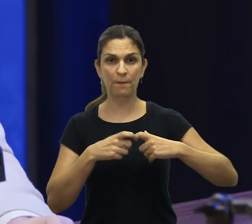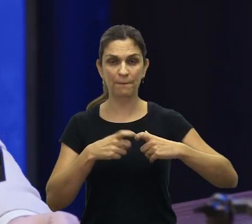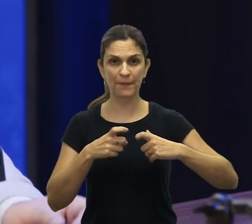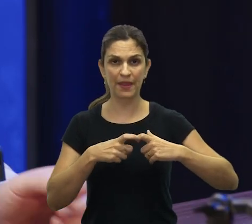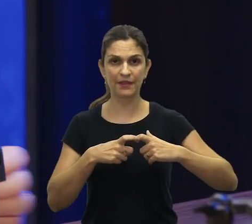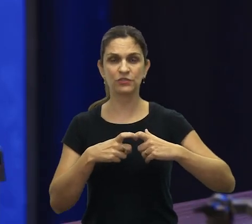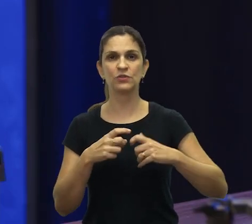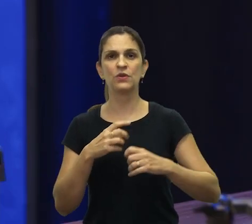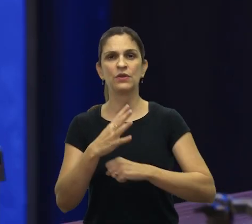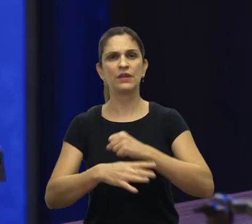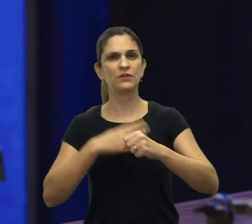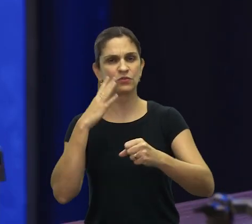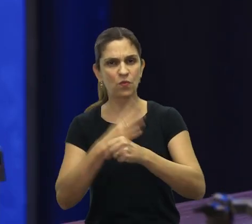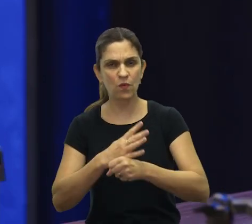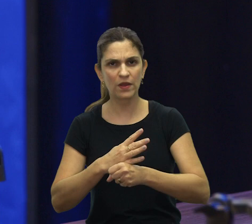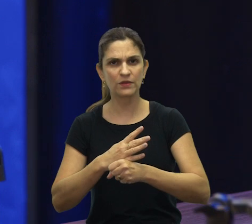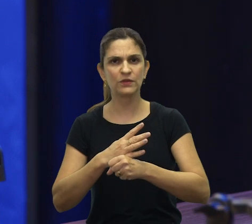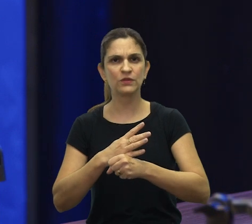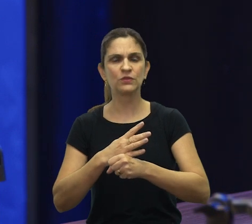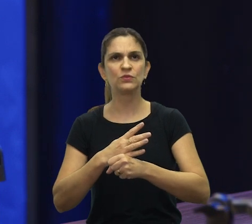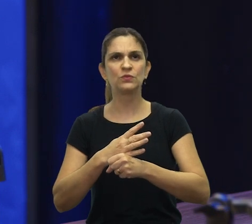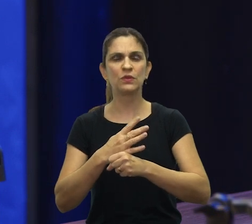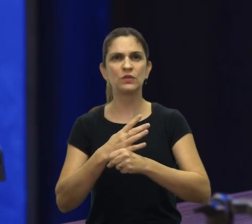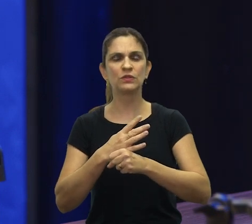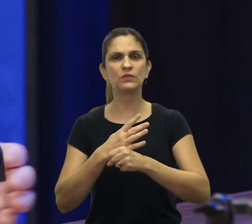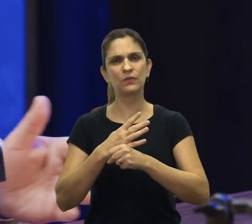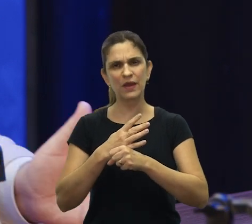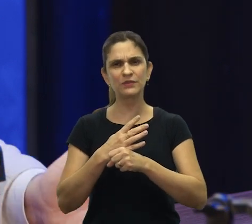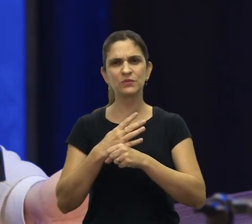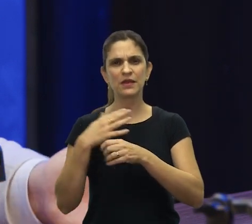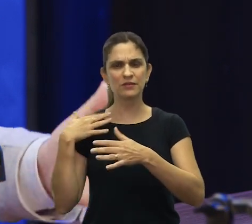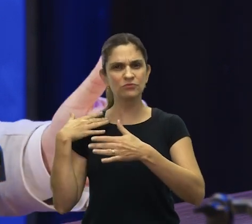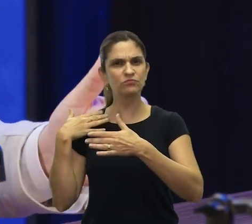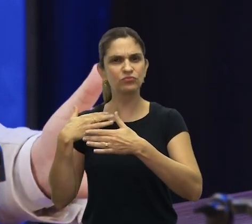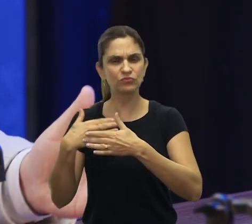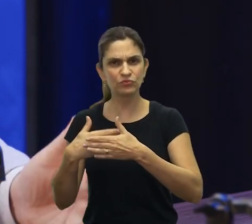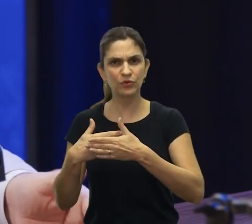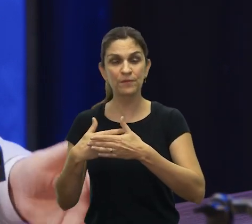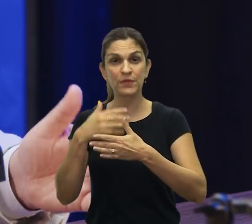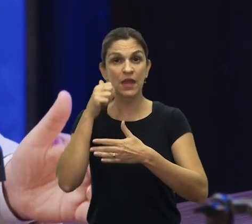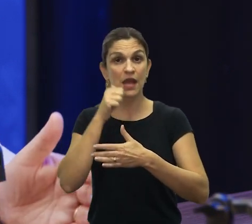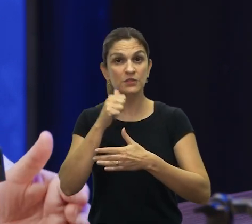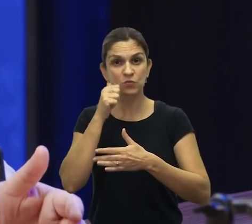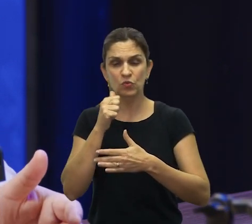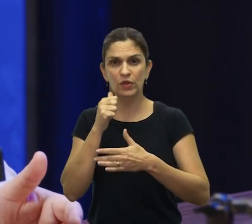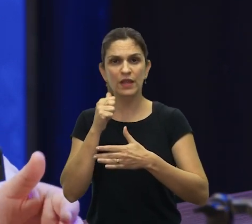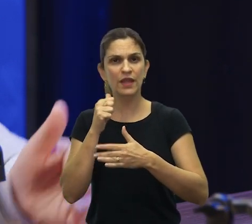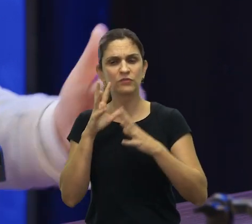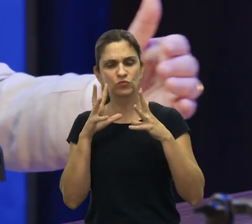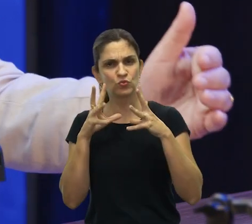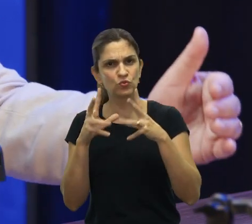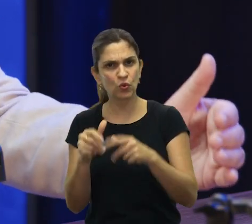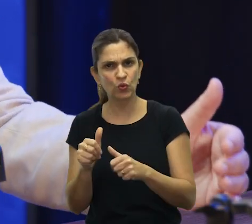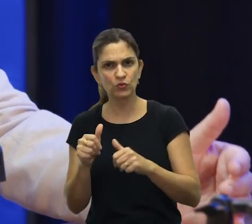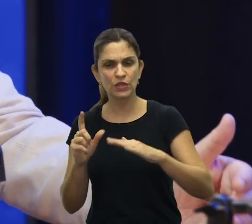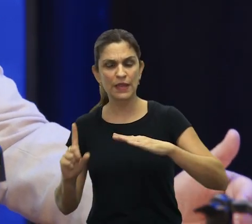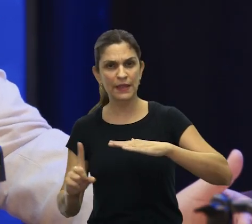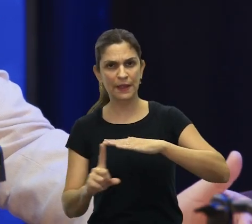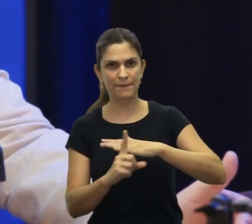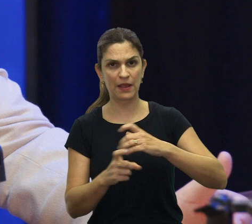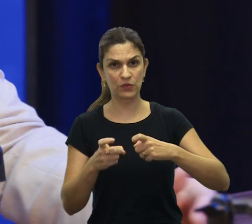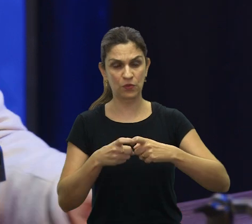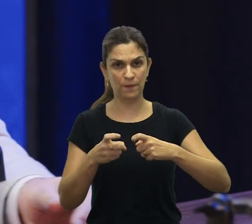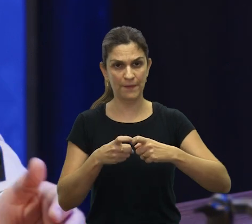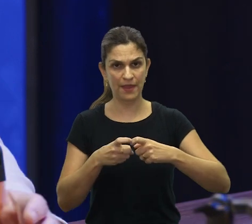Campo Grande. E há 4 anos atrás, nos últimos 4 anos, todas as mulheres que precisam de ser encaminhadas a